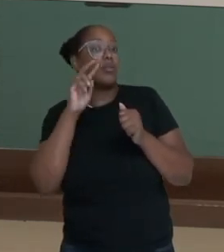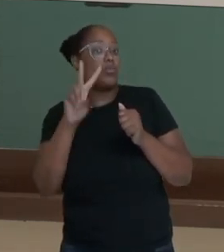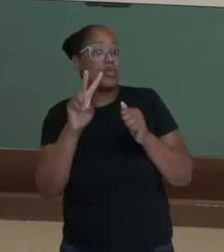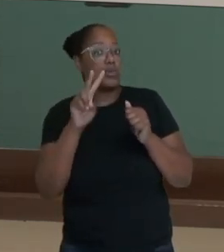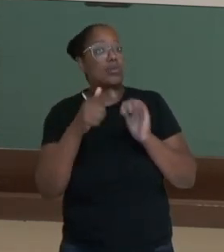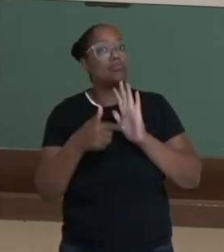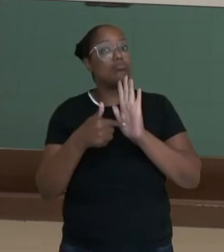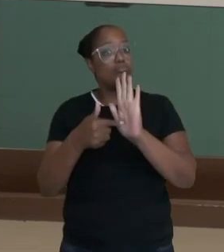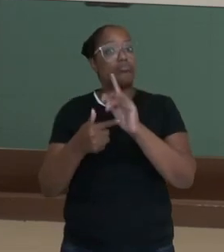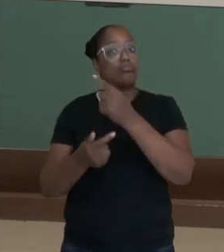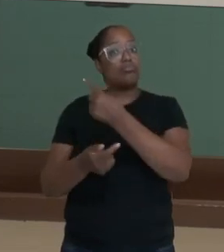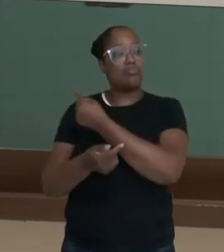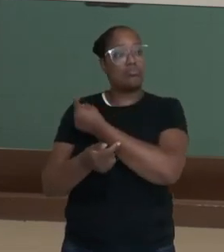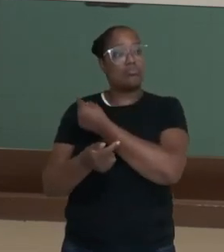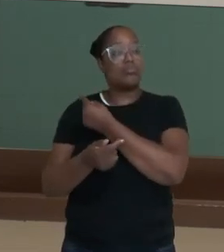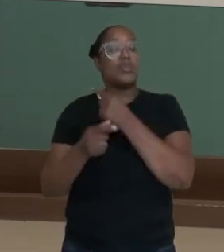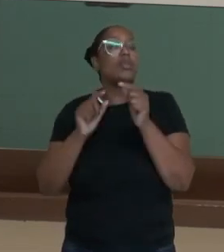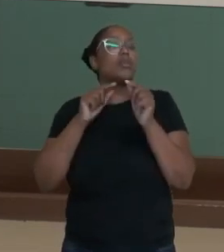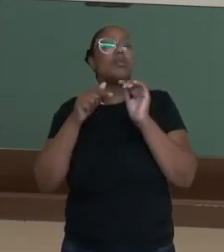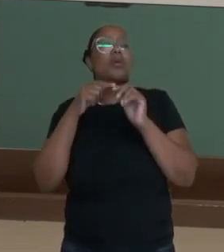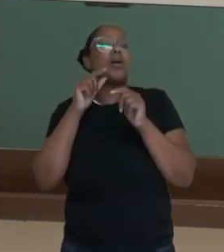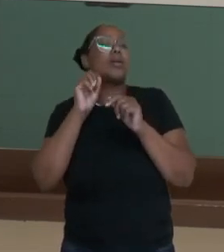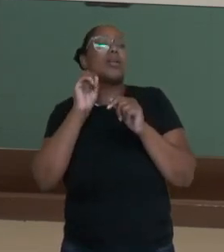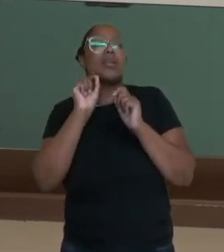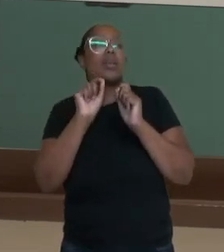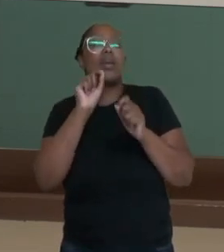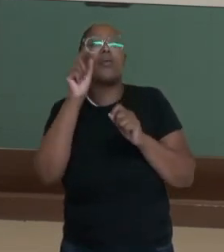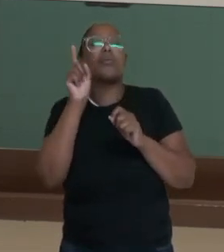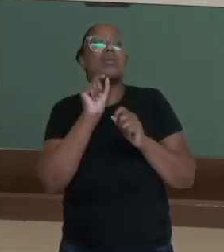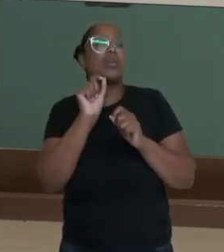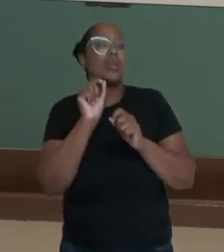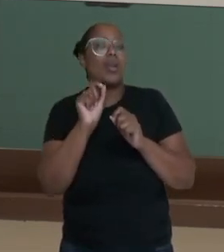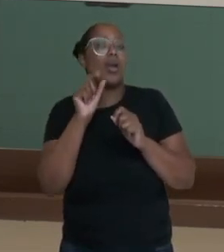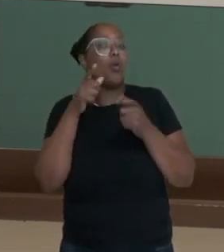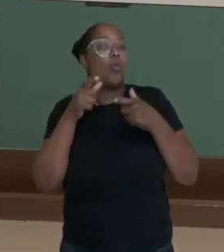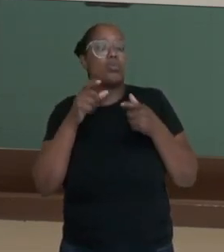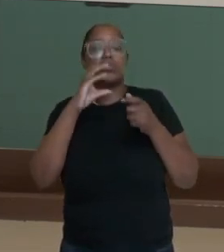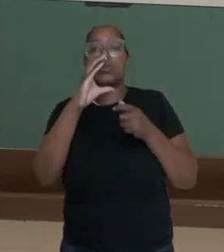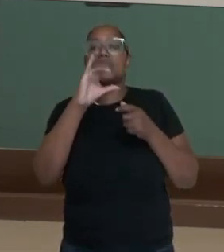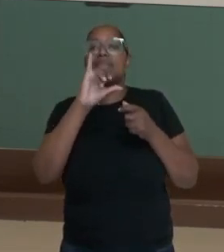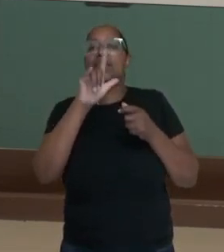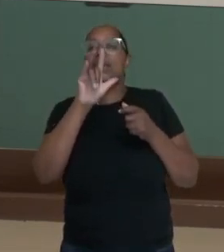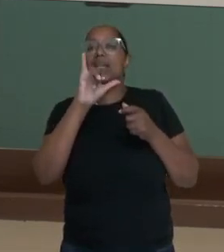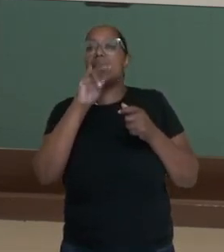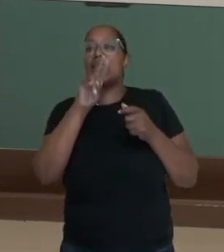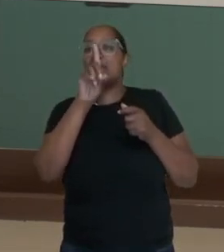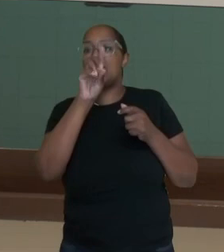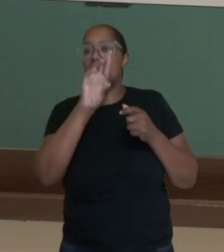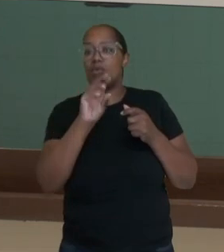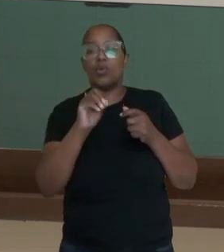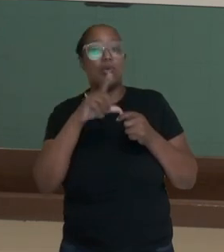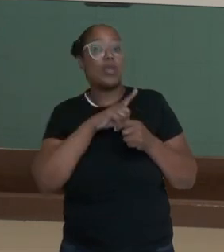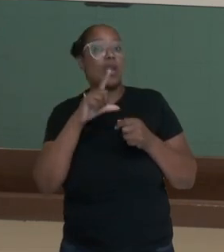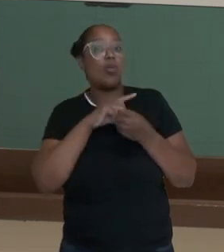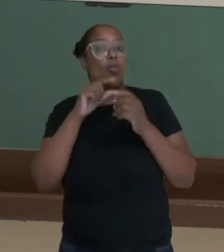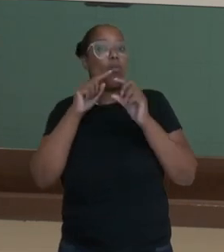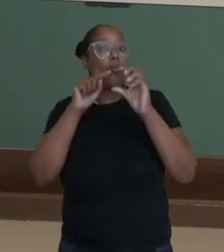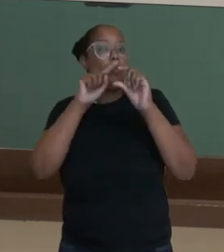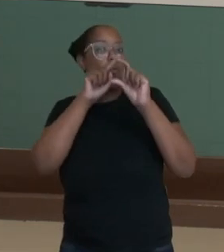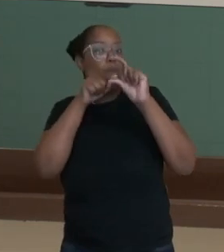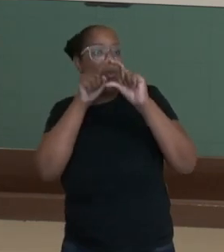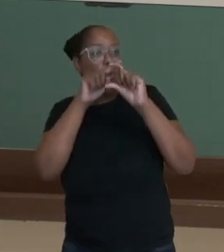revolução, que é exatamente um cilindro onde eu tenho um retângulo que ele vai girar em torno do